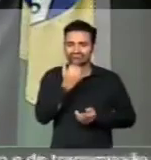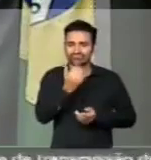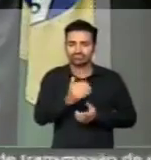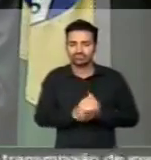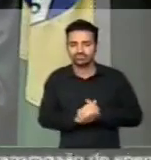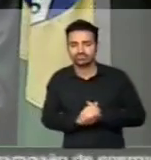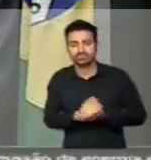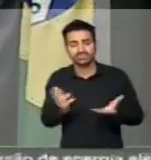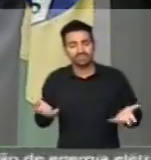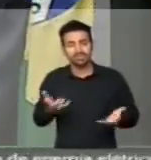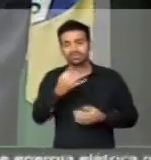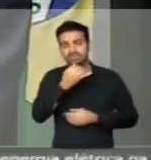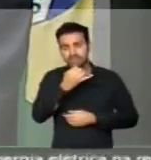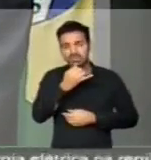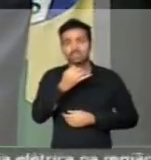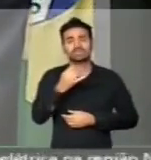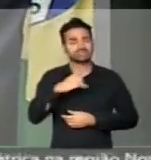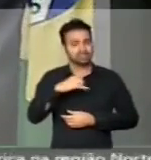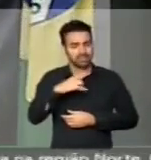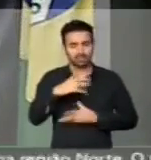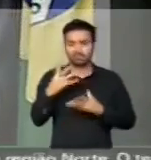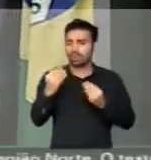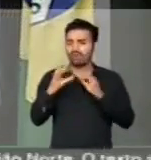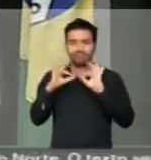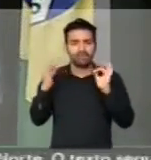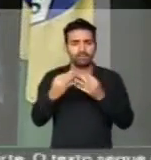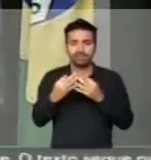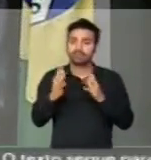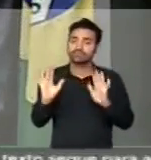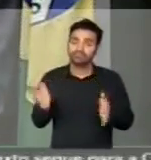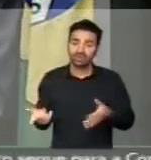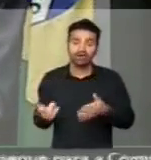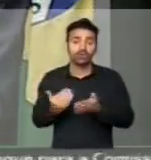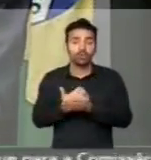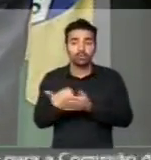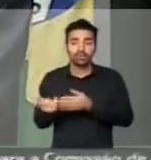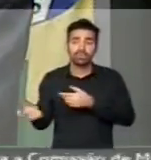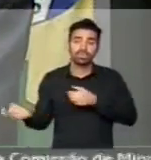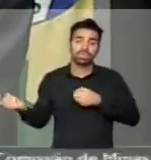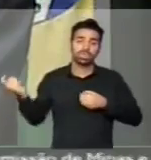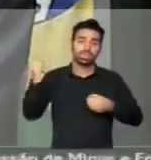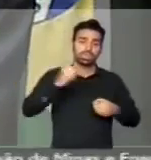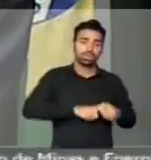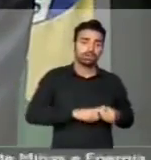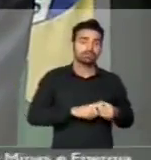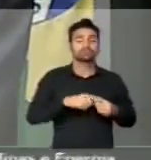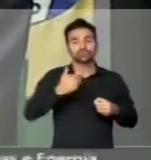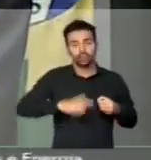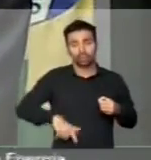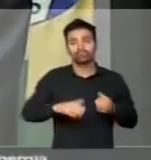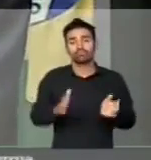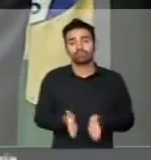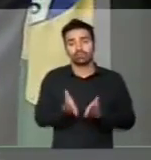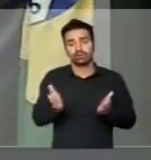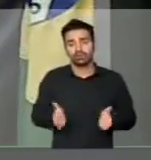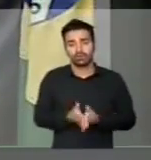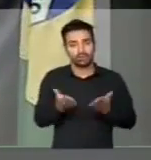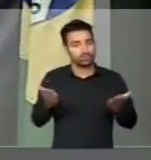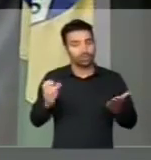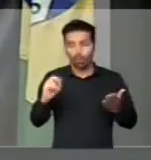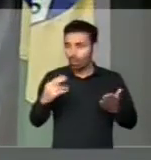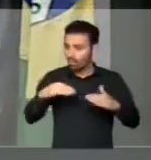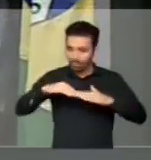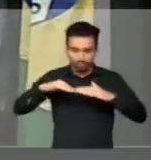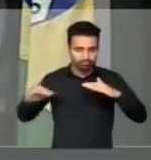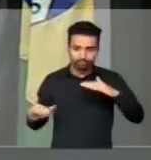Infelizmente, milhões de famílias já começaram a retroceder à condição de pobres e extremamente